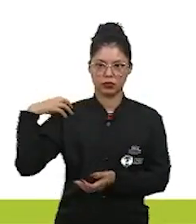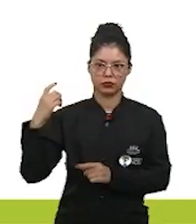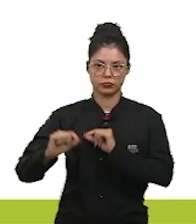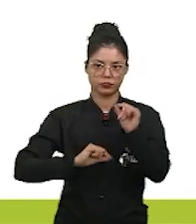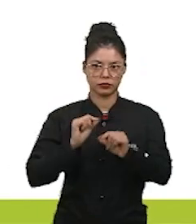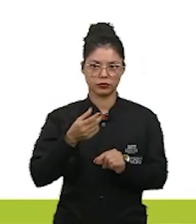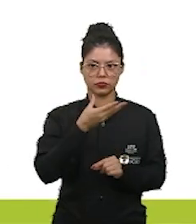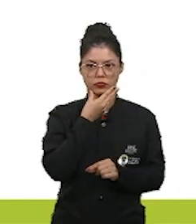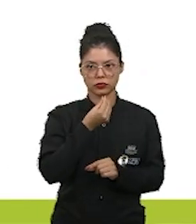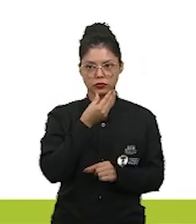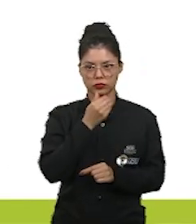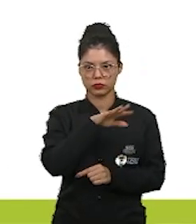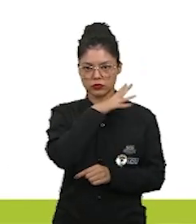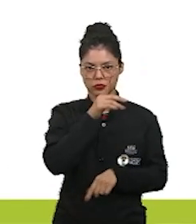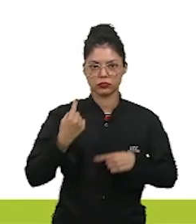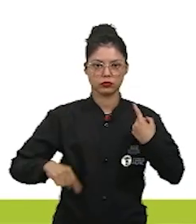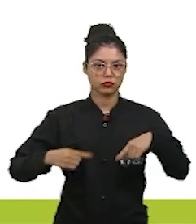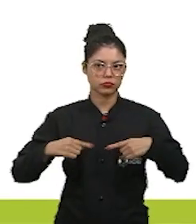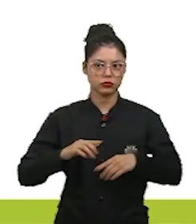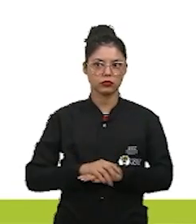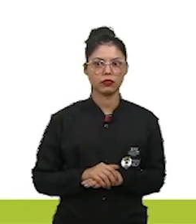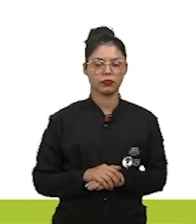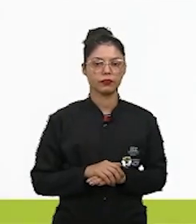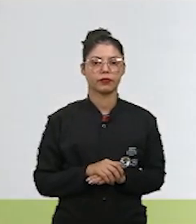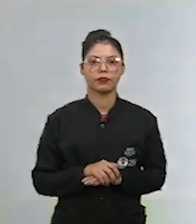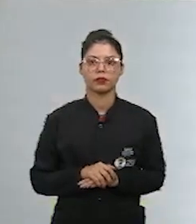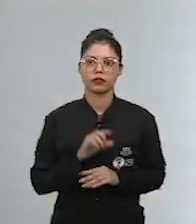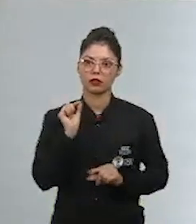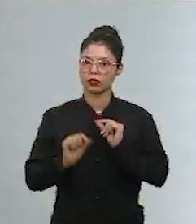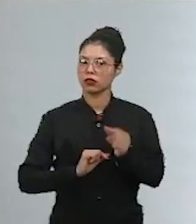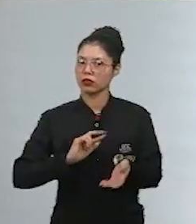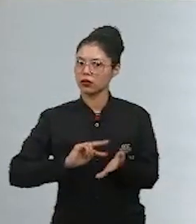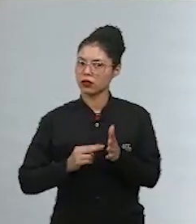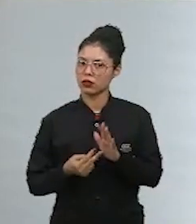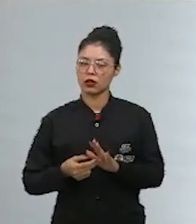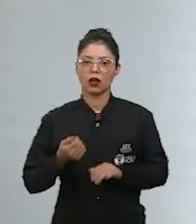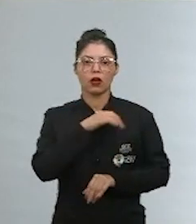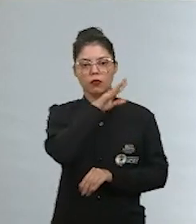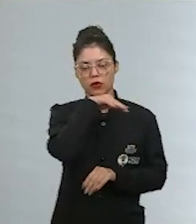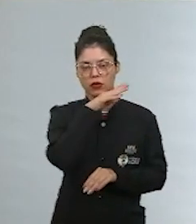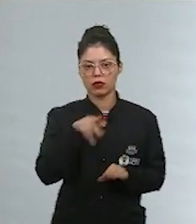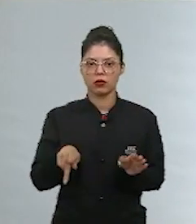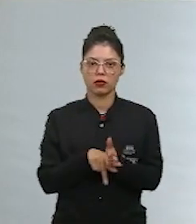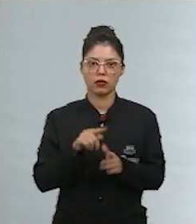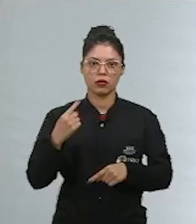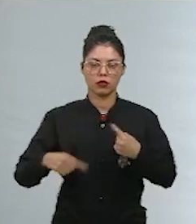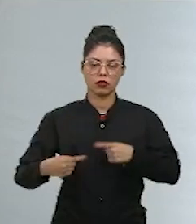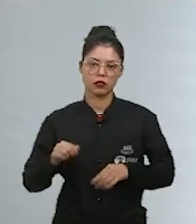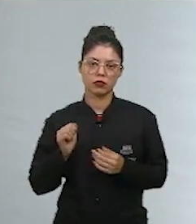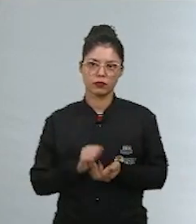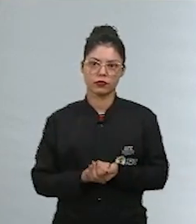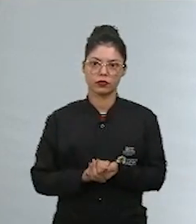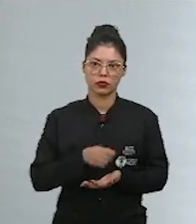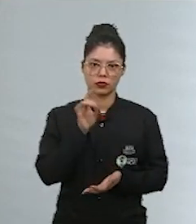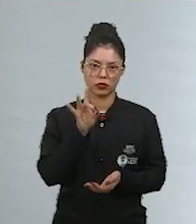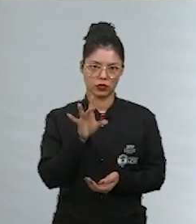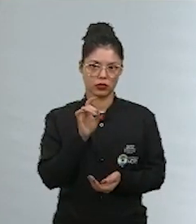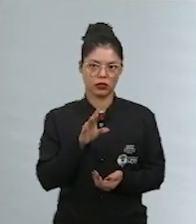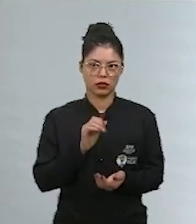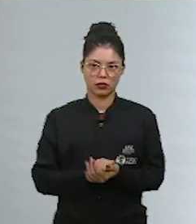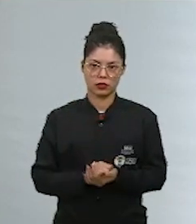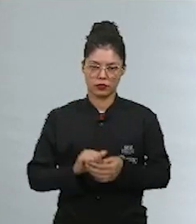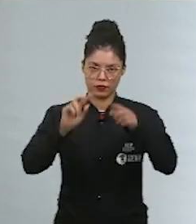que o homem é um animal político. Agora, o que significa ser um animal político? Significa que o homem só